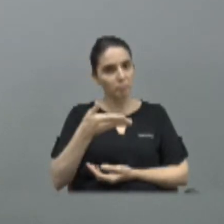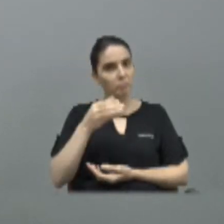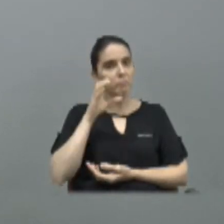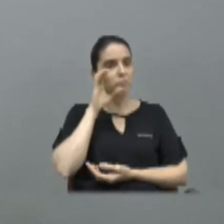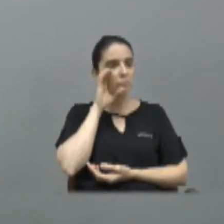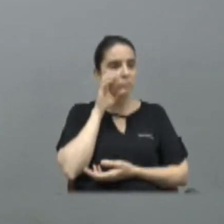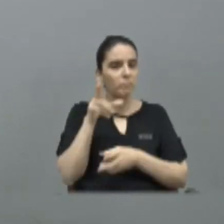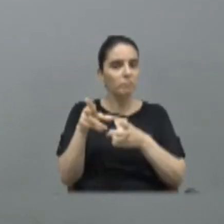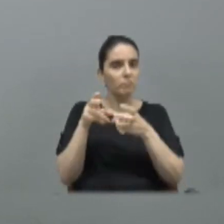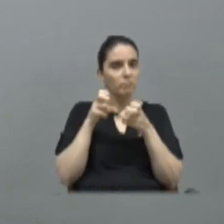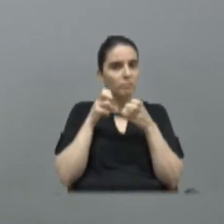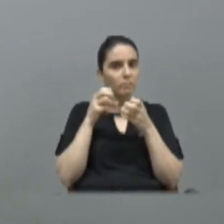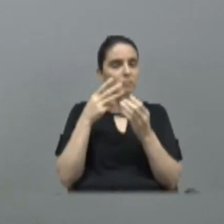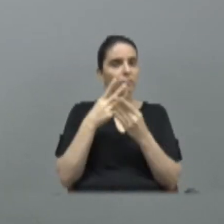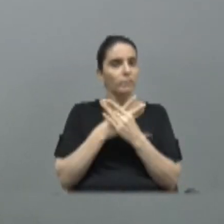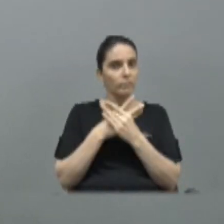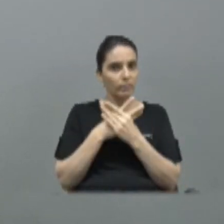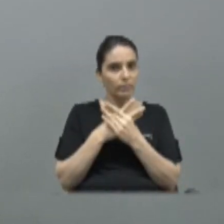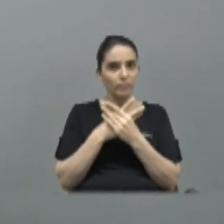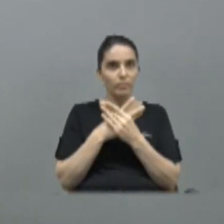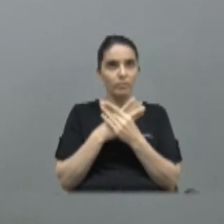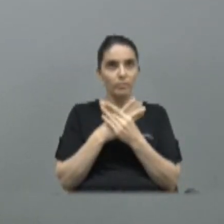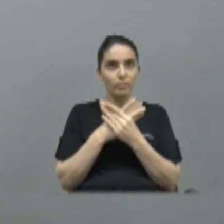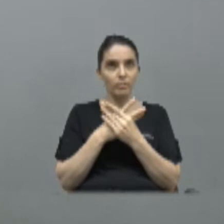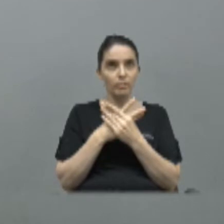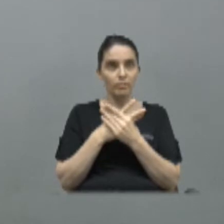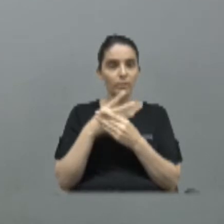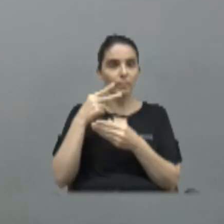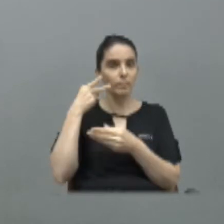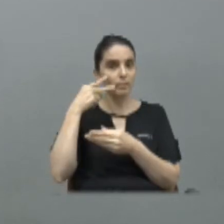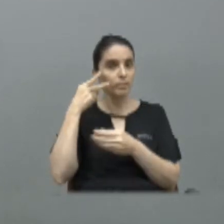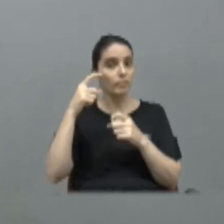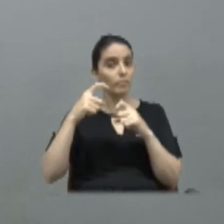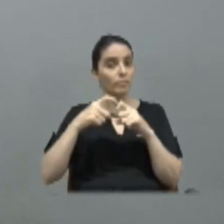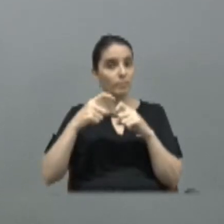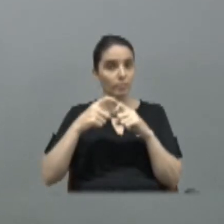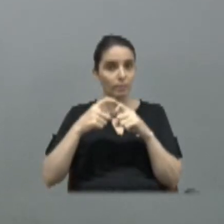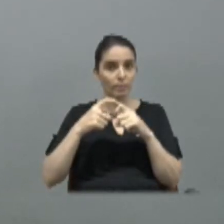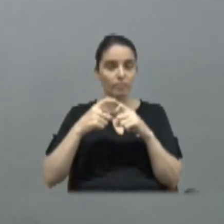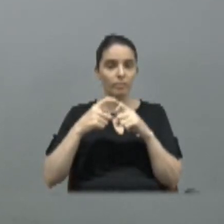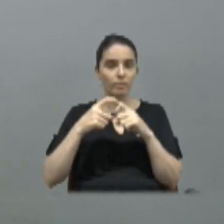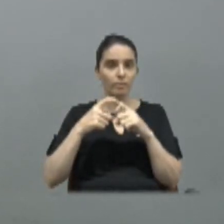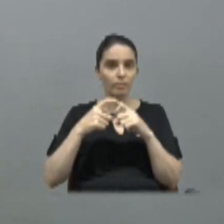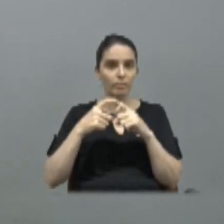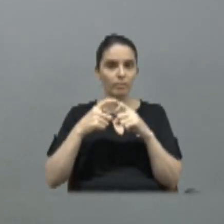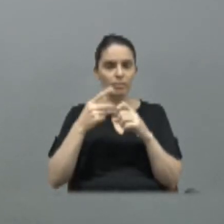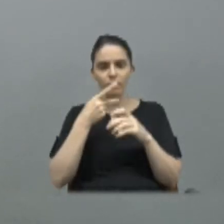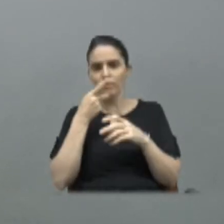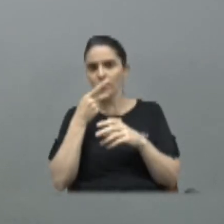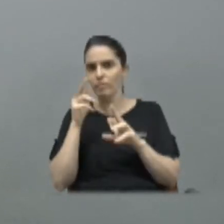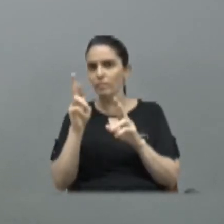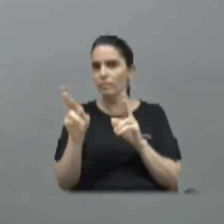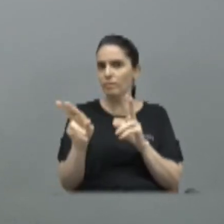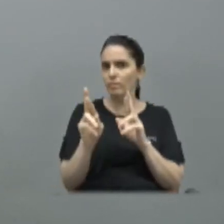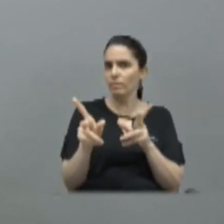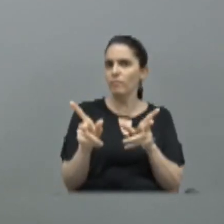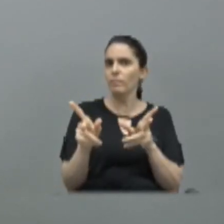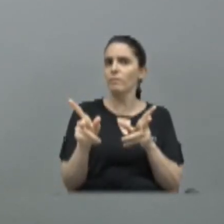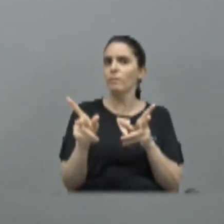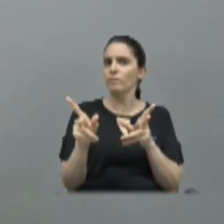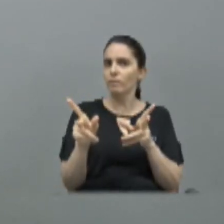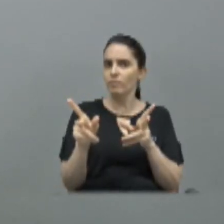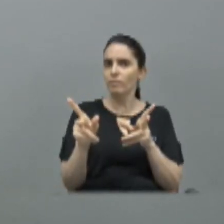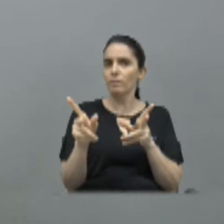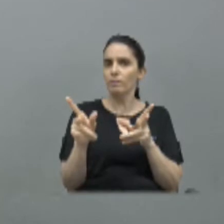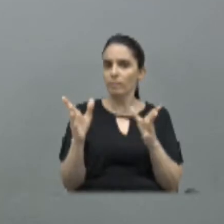nessa Câmara Municipal, vocês, vereadores médicos, tomando um posicionamento um pouco diferente. Dou graças a Deus